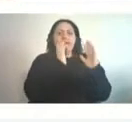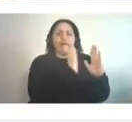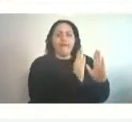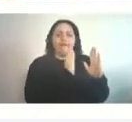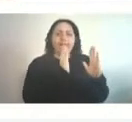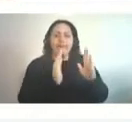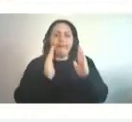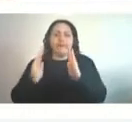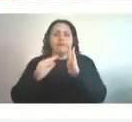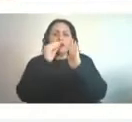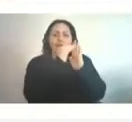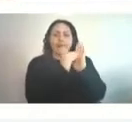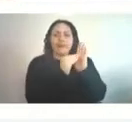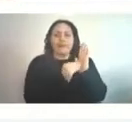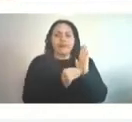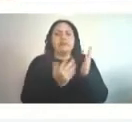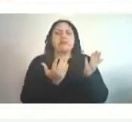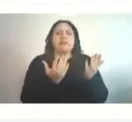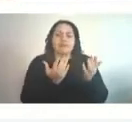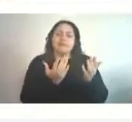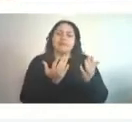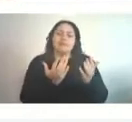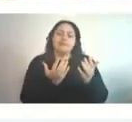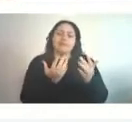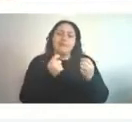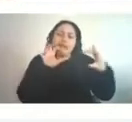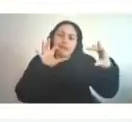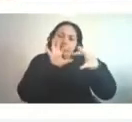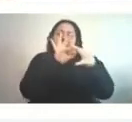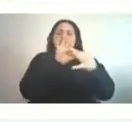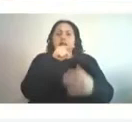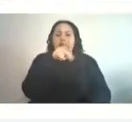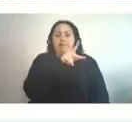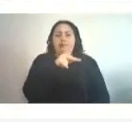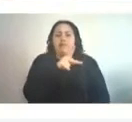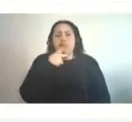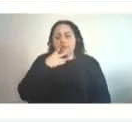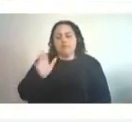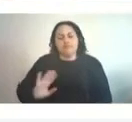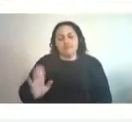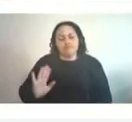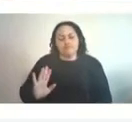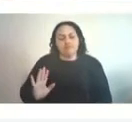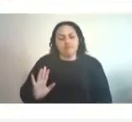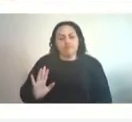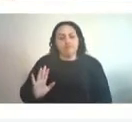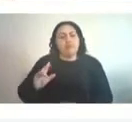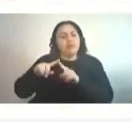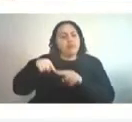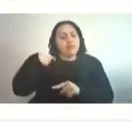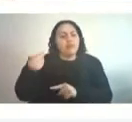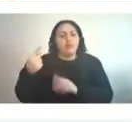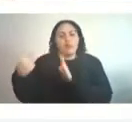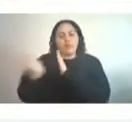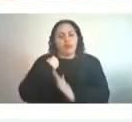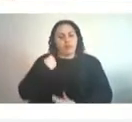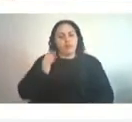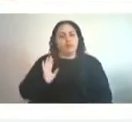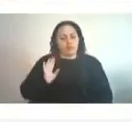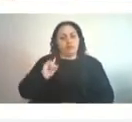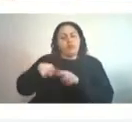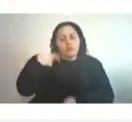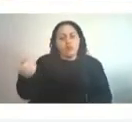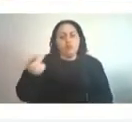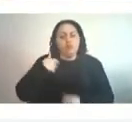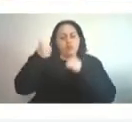ordem, tem que estar no momento em que o professor, então, diz para o aluno, não, Mais tarde tu vai saber. Ora,